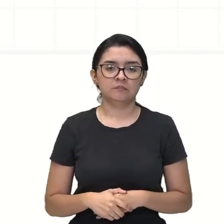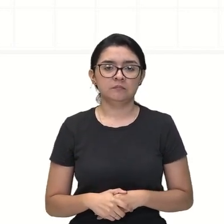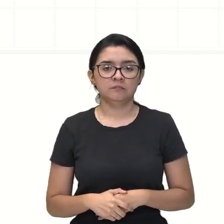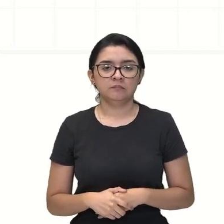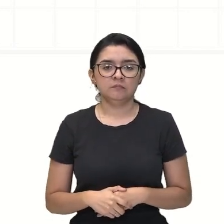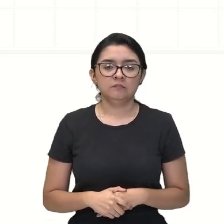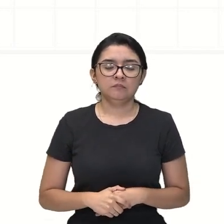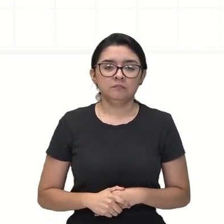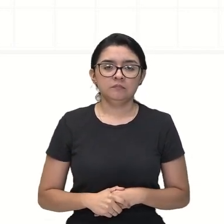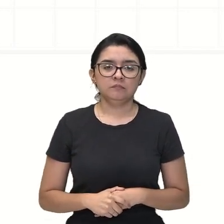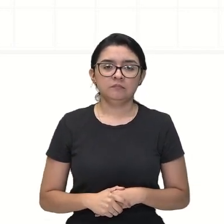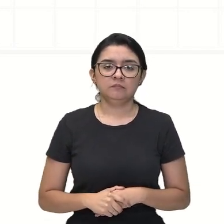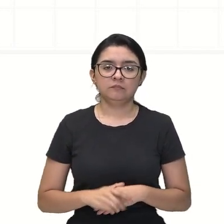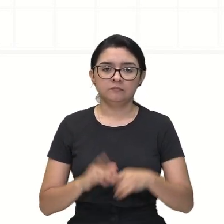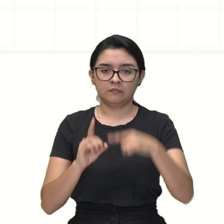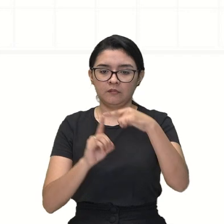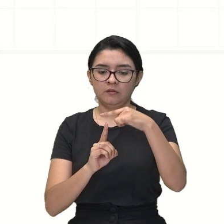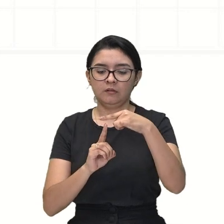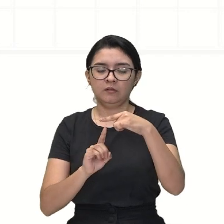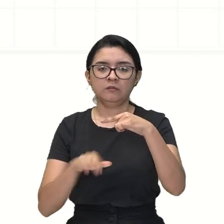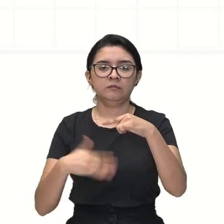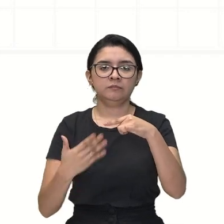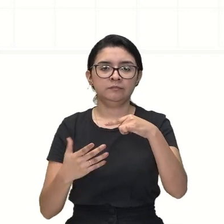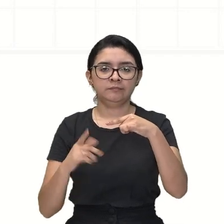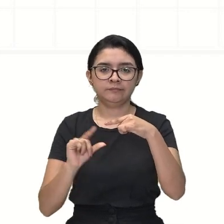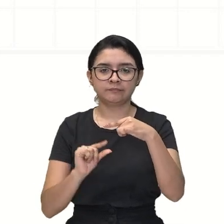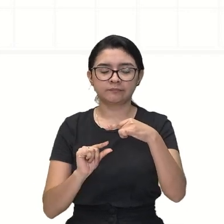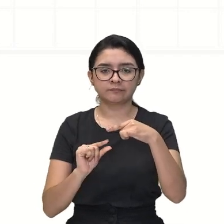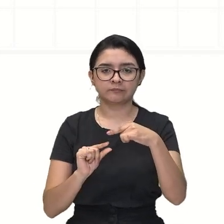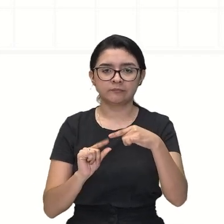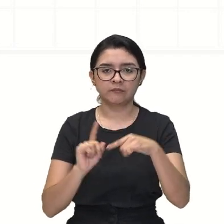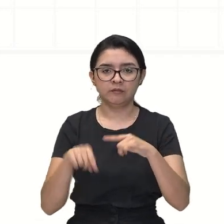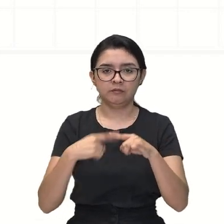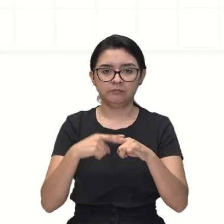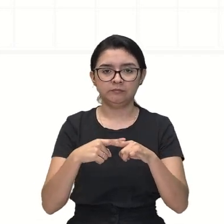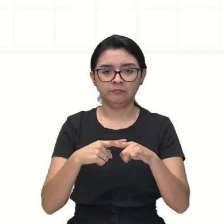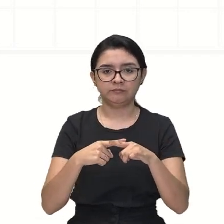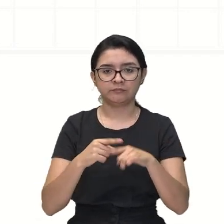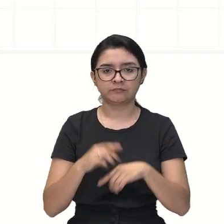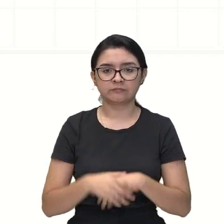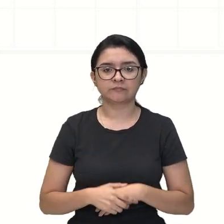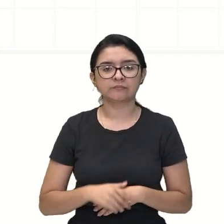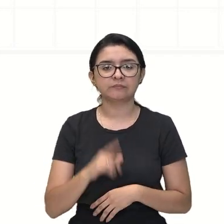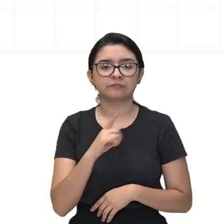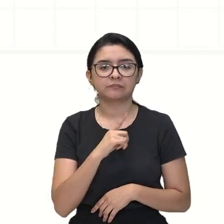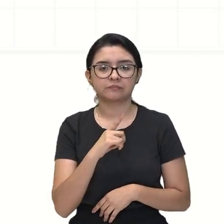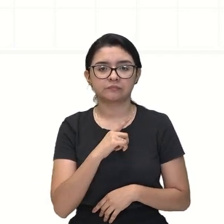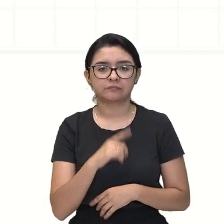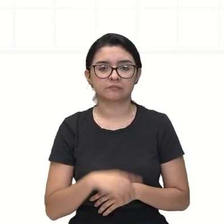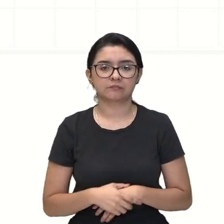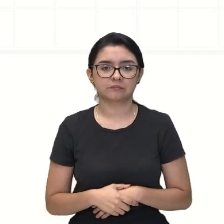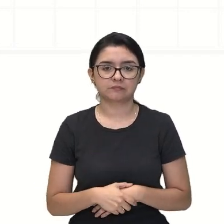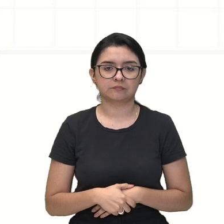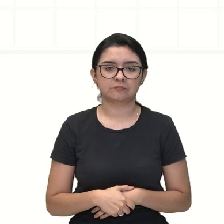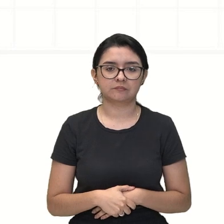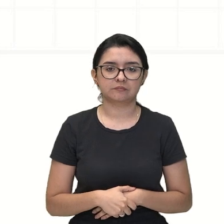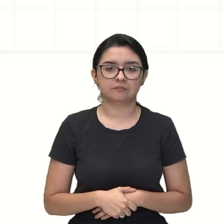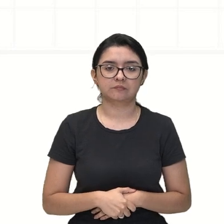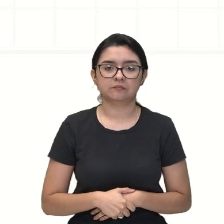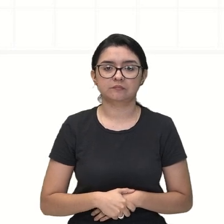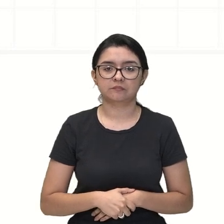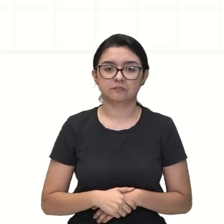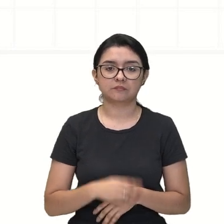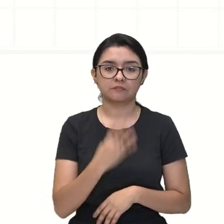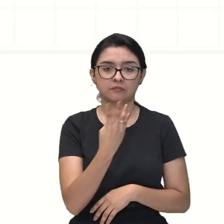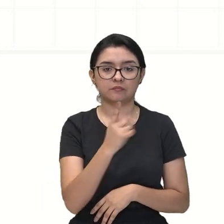os denominadores ao menor múltiplo comum. Então vamos ter 4 e 5. Aí decompondo